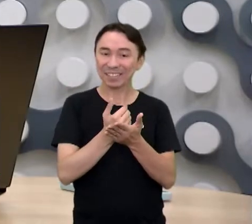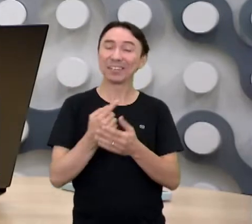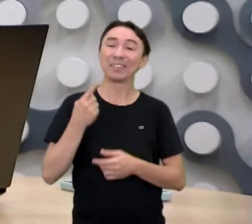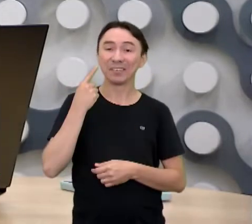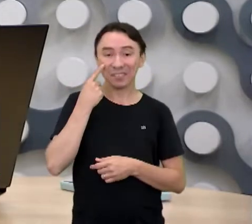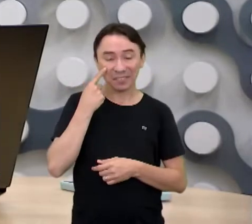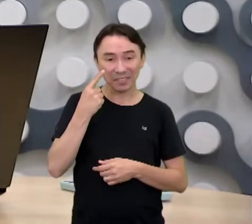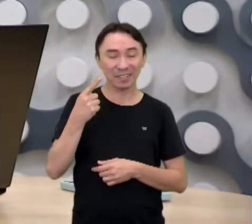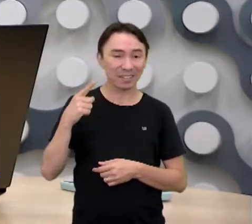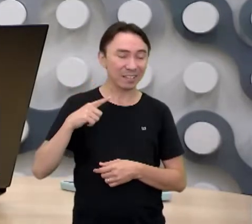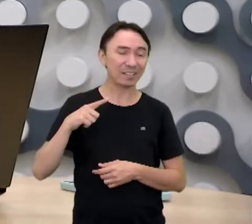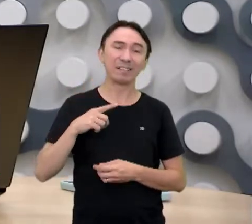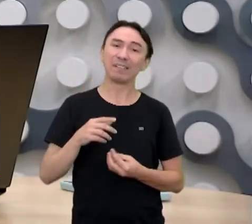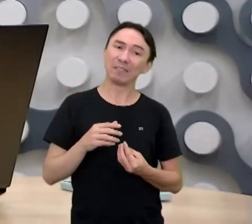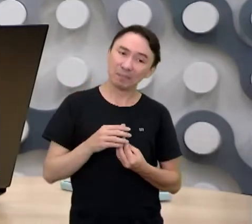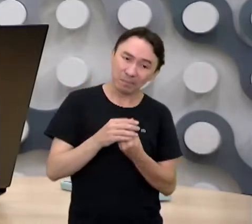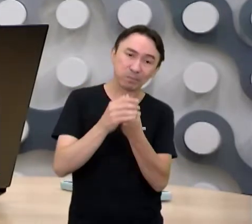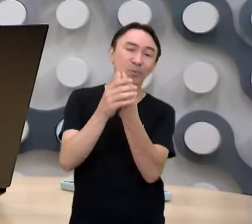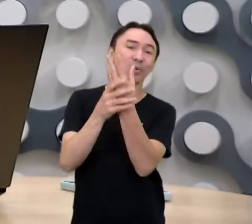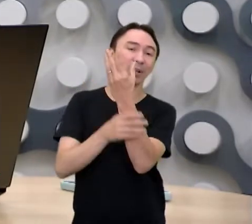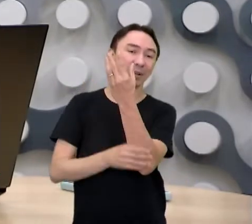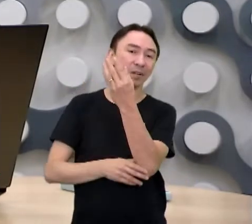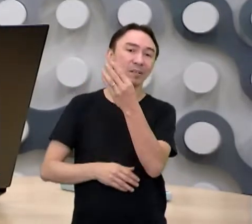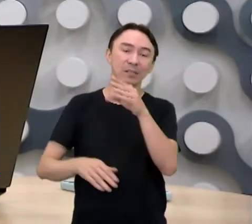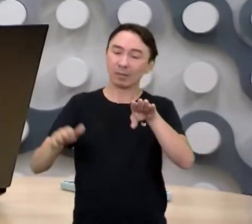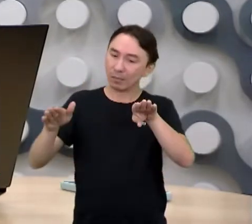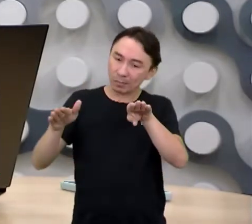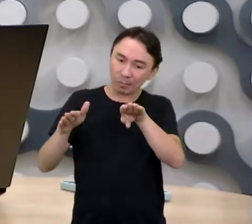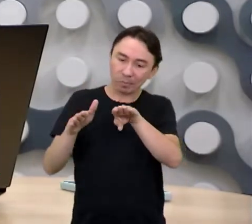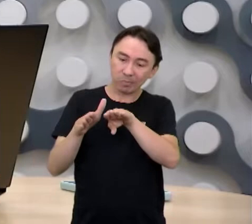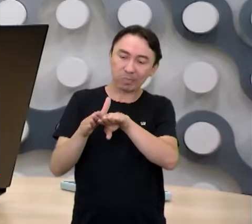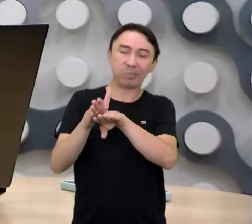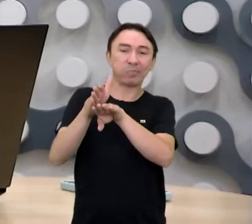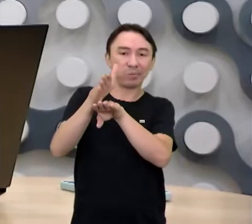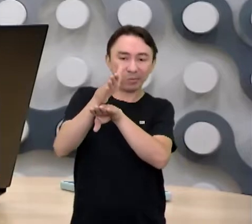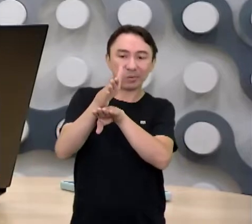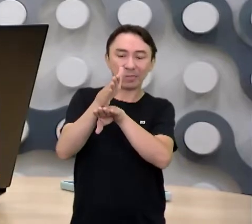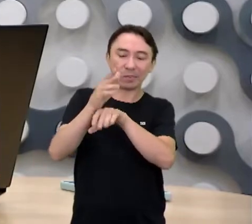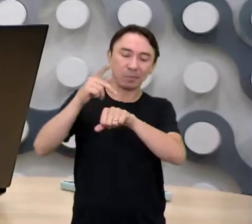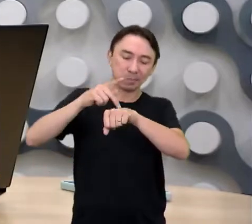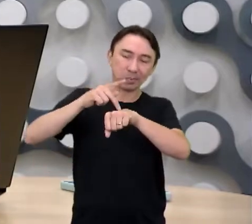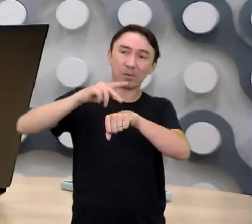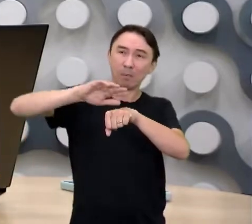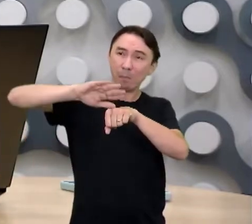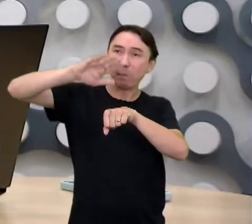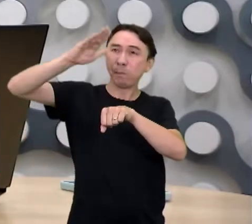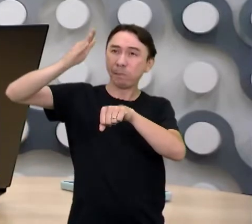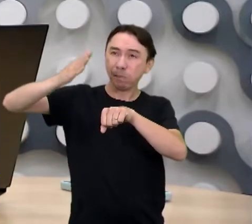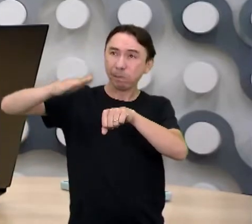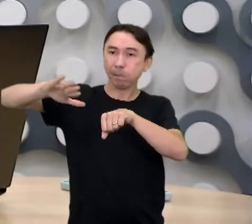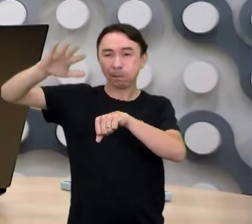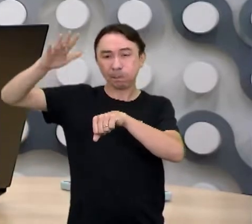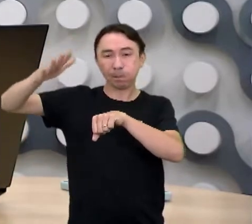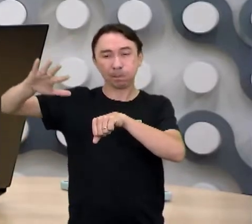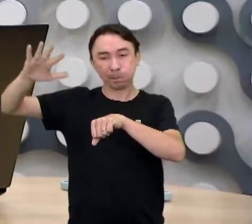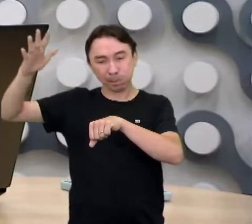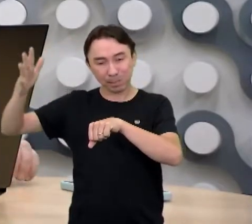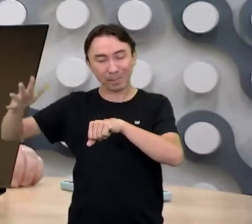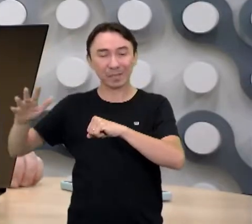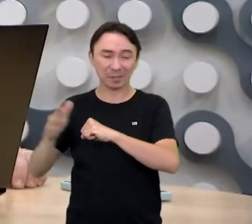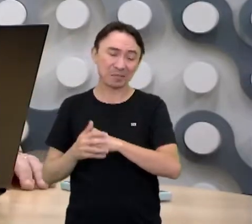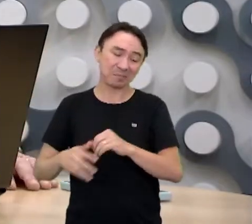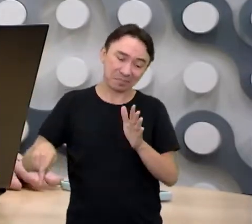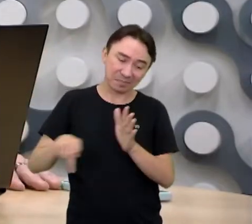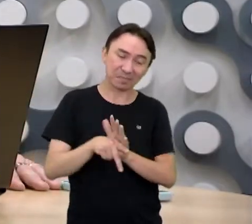desta cordilheira aí, que é a nossa vizinha aí na região do Pacífico, né, e faz parte aí da América do Sul,